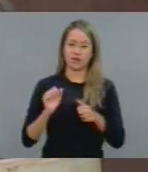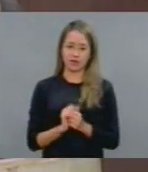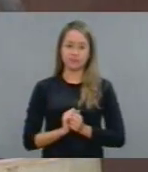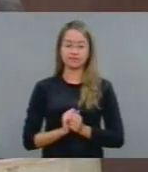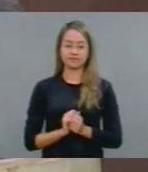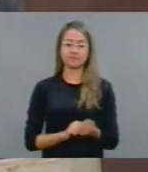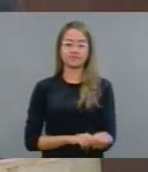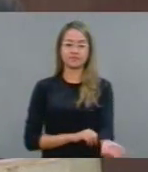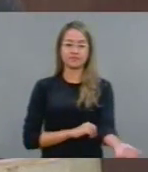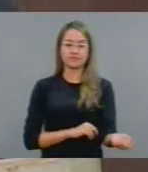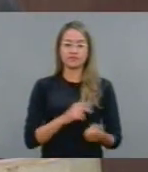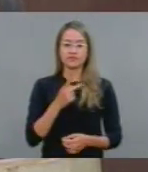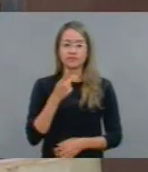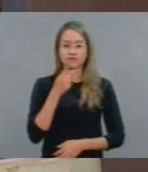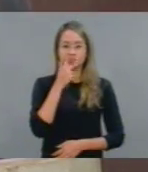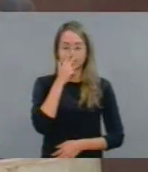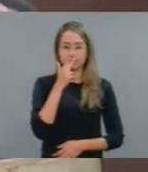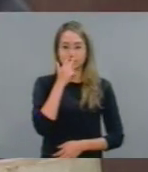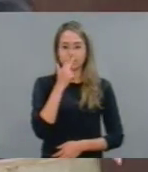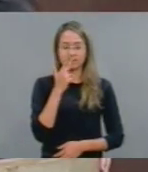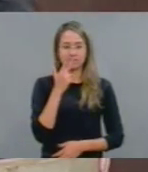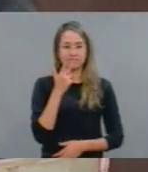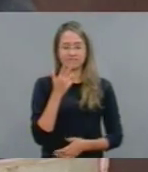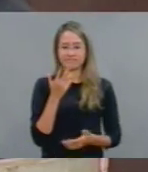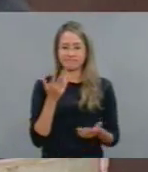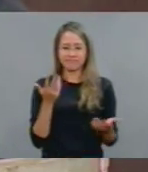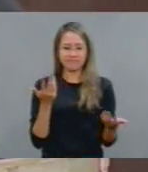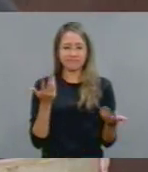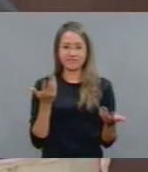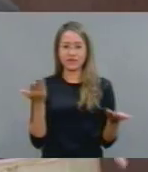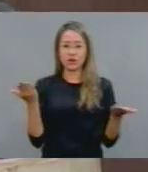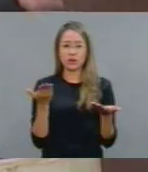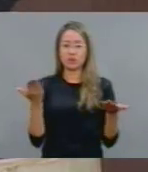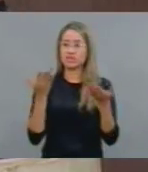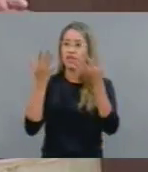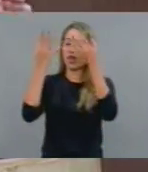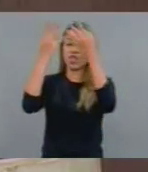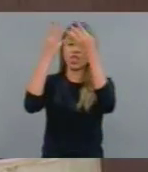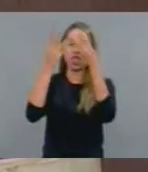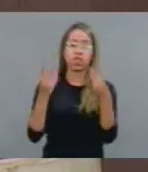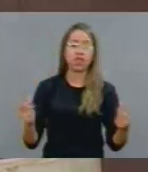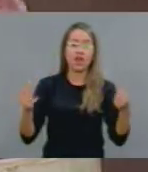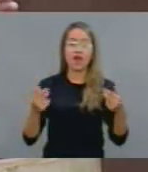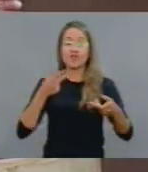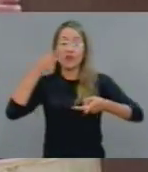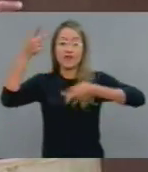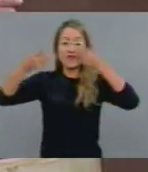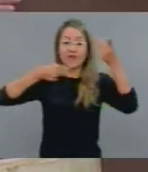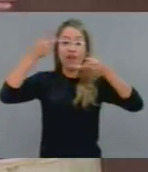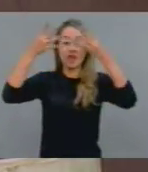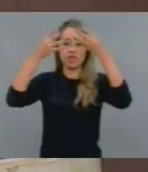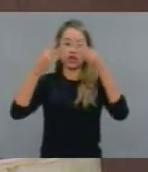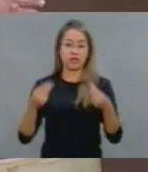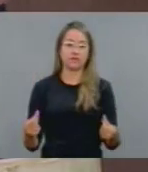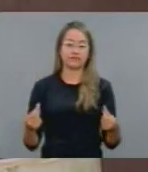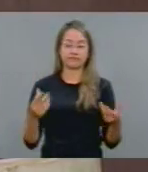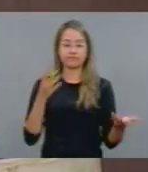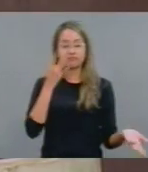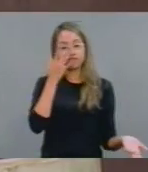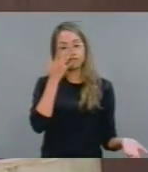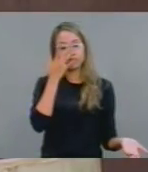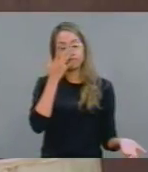de não enfrentar rupturas. Meus amigos, não é possível transformar sem